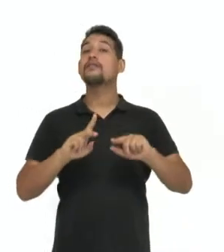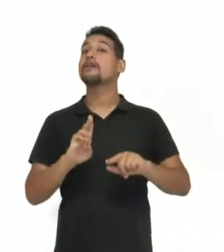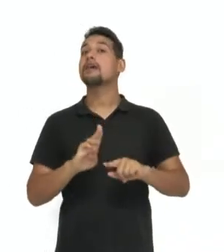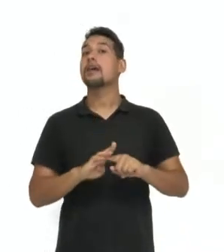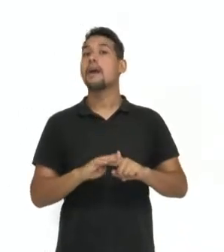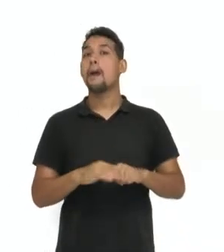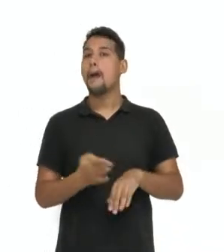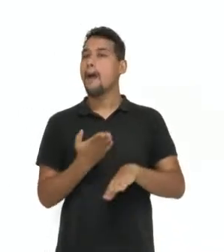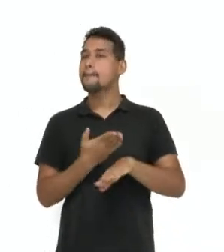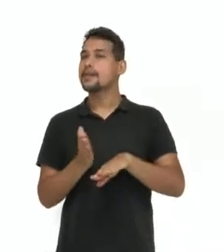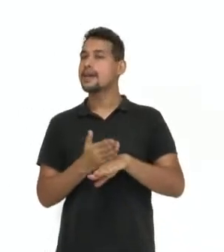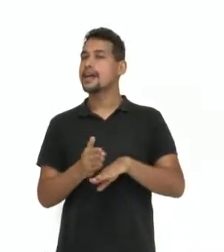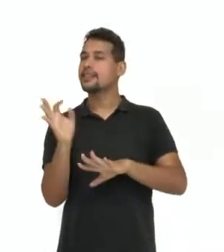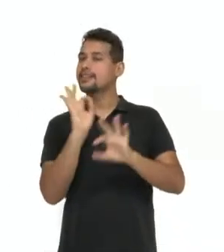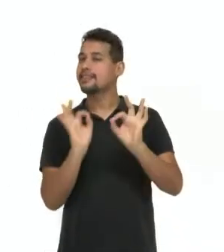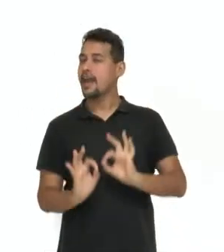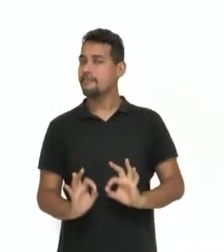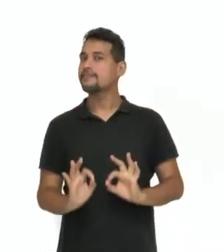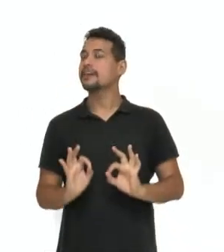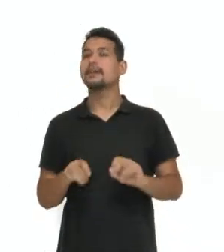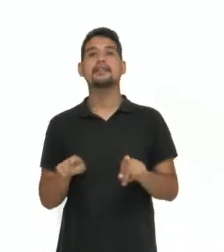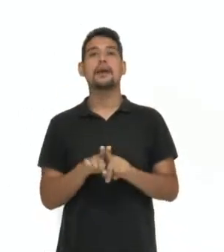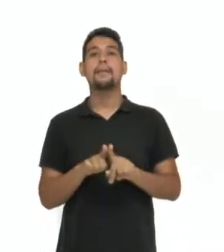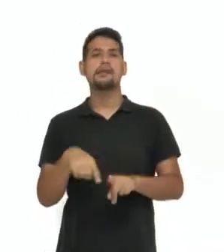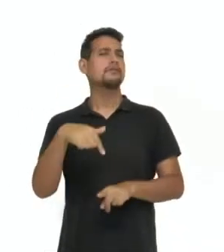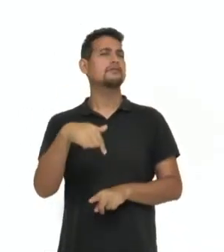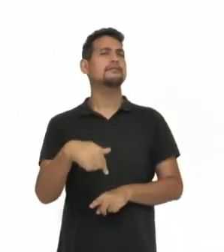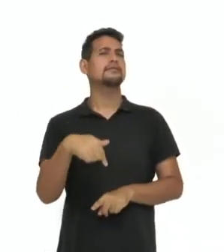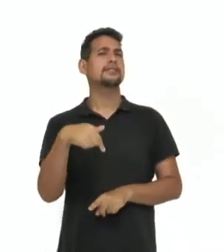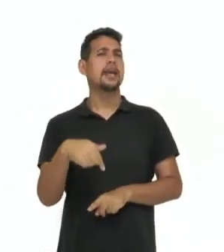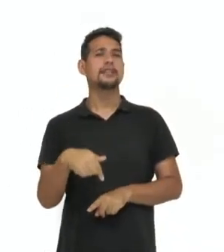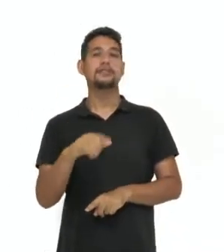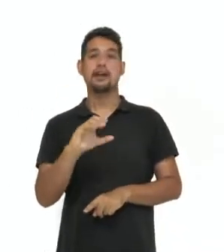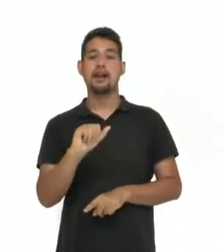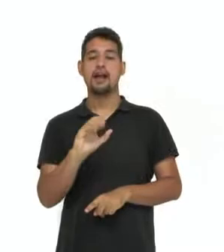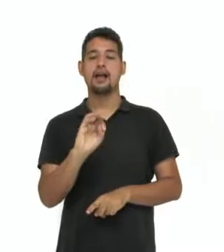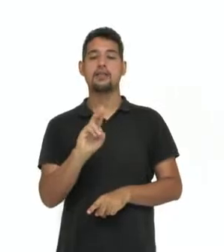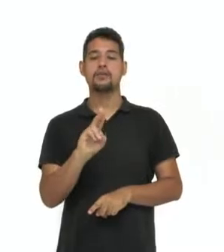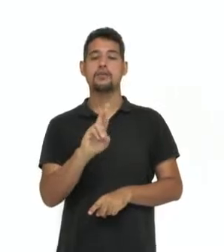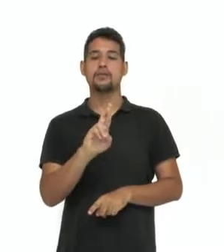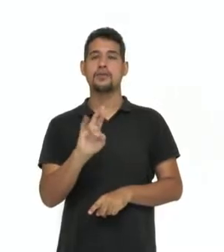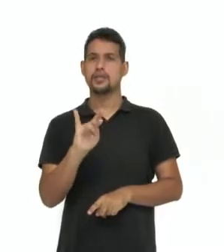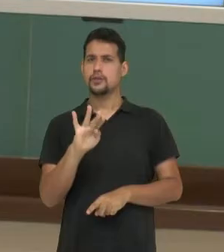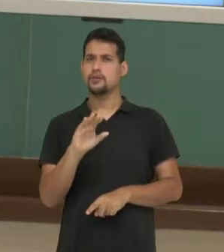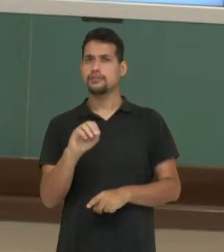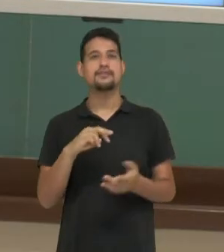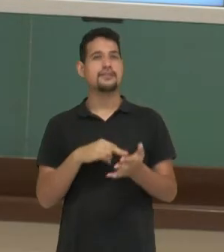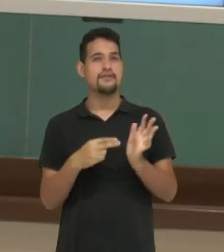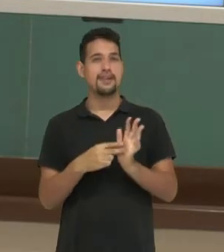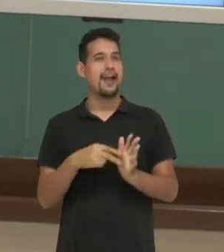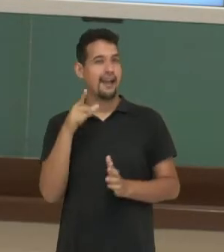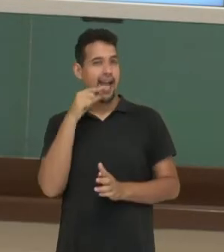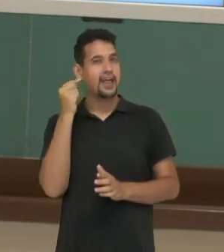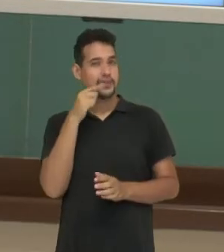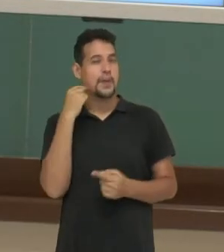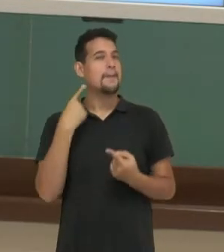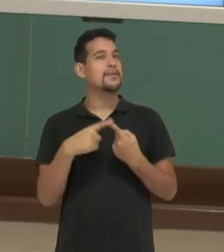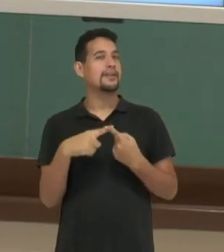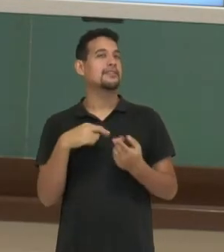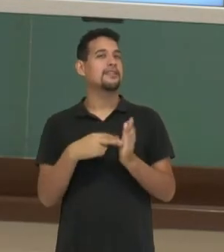Blancanieves e los siete gaturritos. Aqui é gaturritos, mas a gente sabe que são